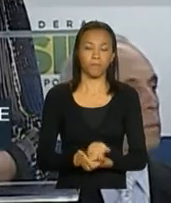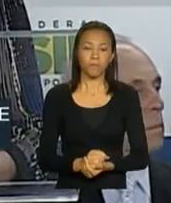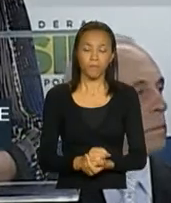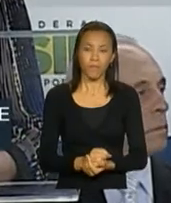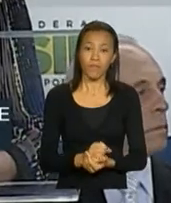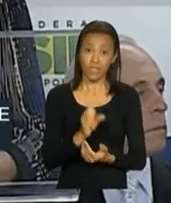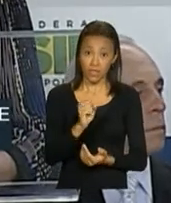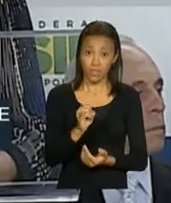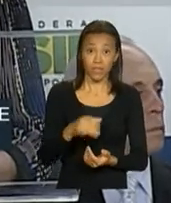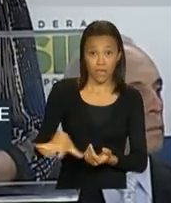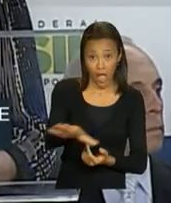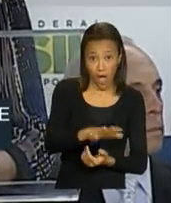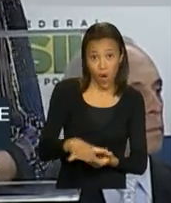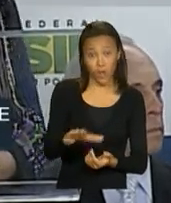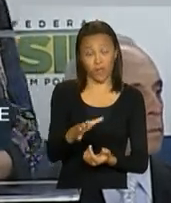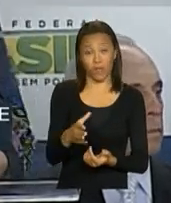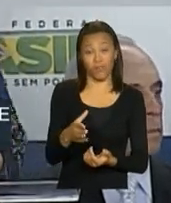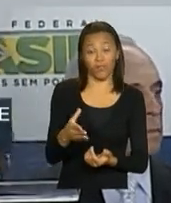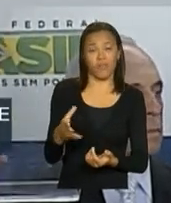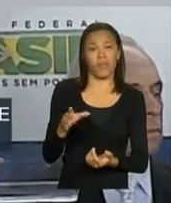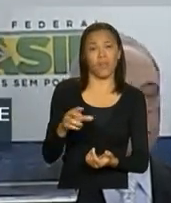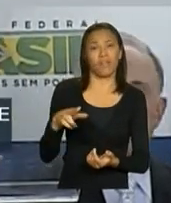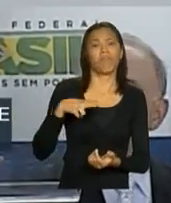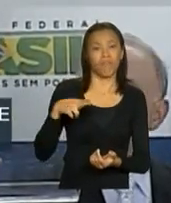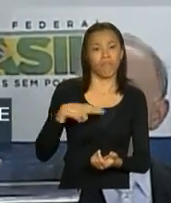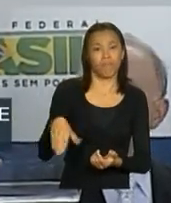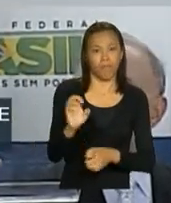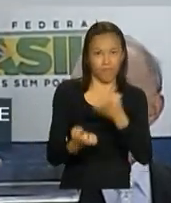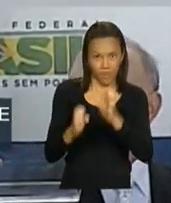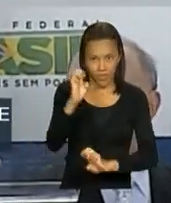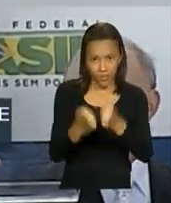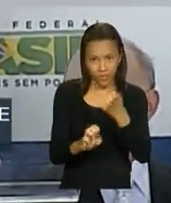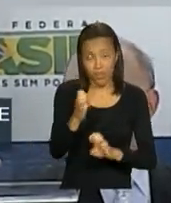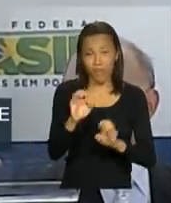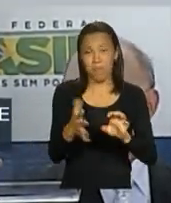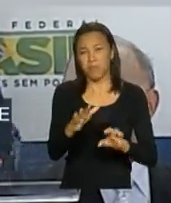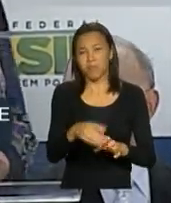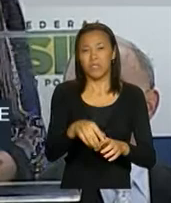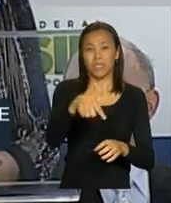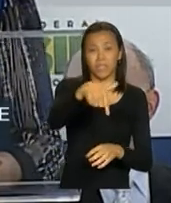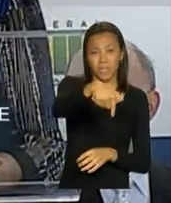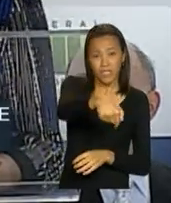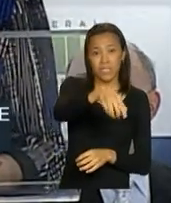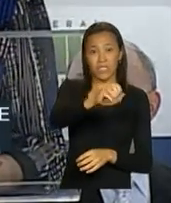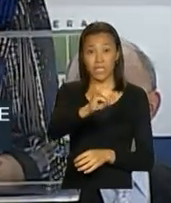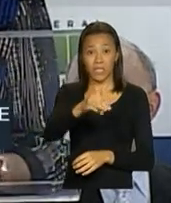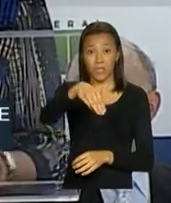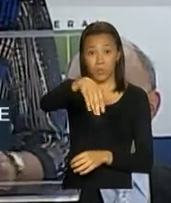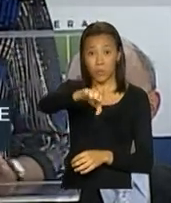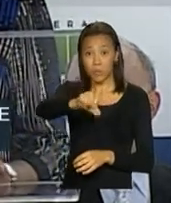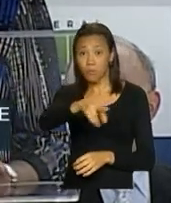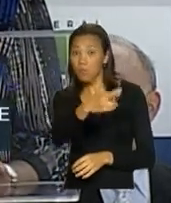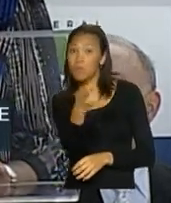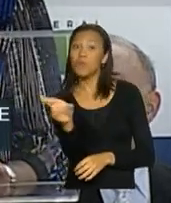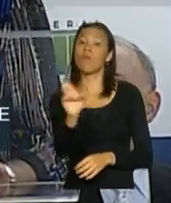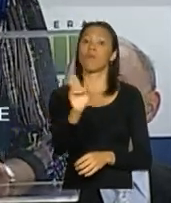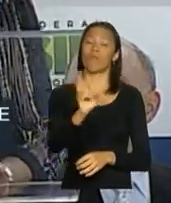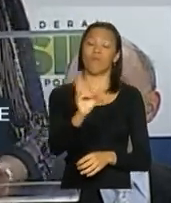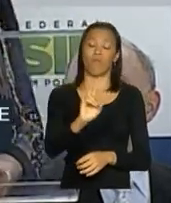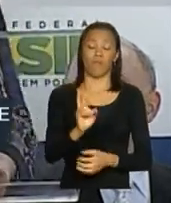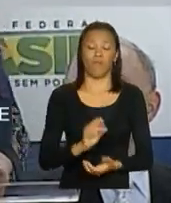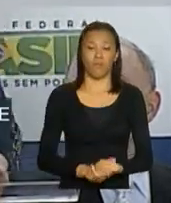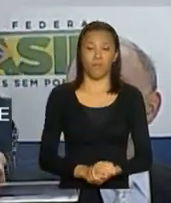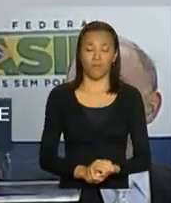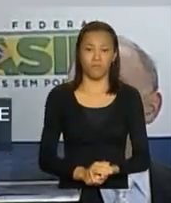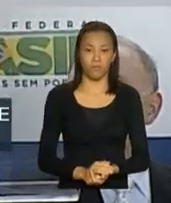do setor privado nós estaremos com investimento em torno de 700 milhões de reais